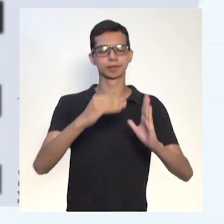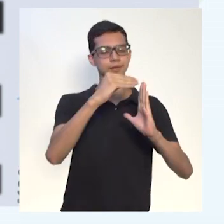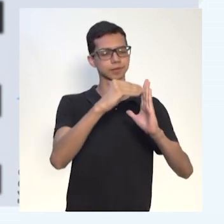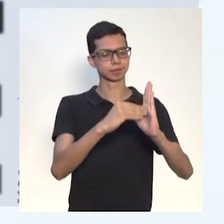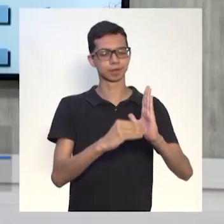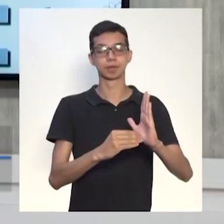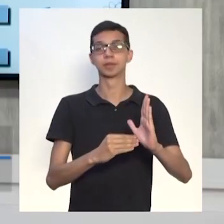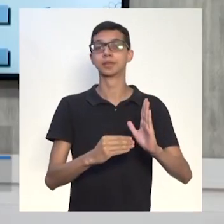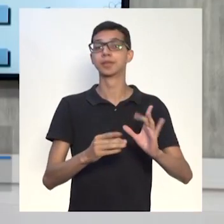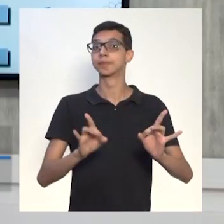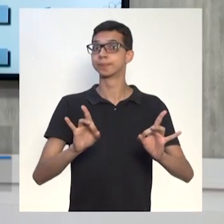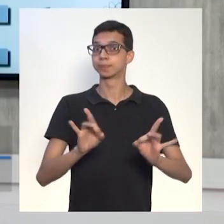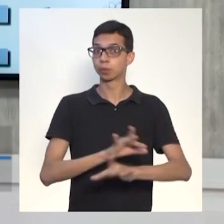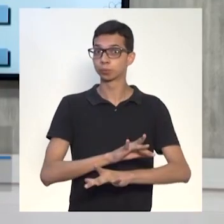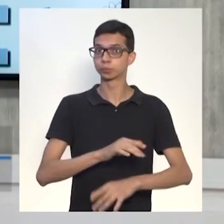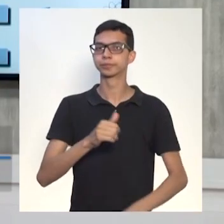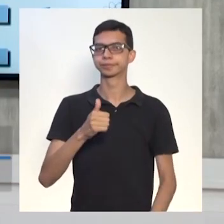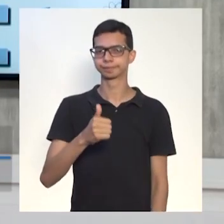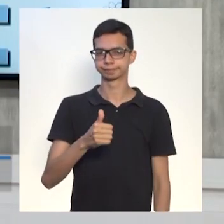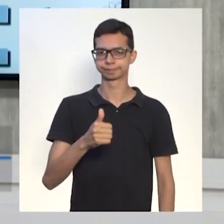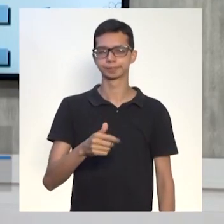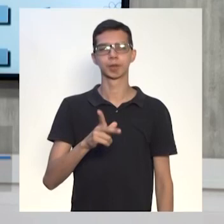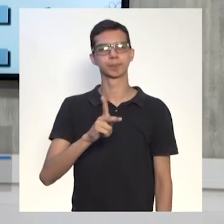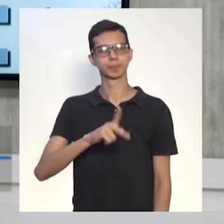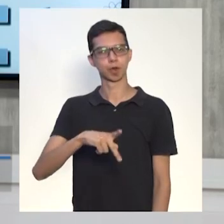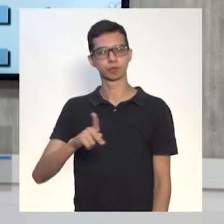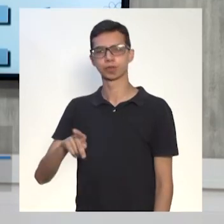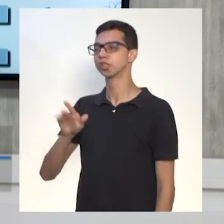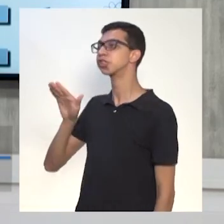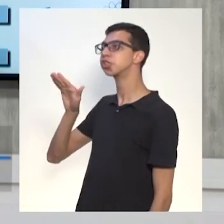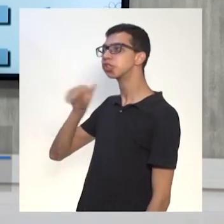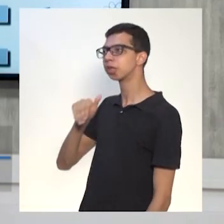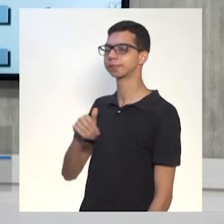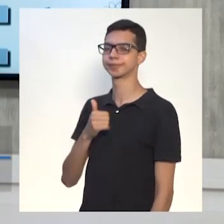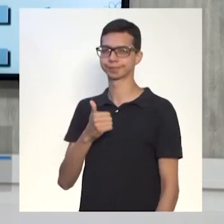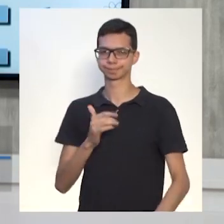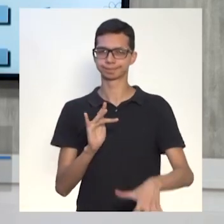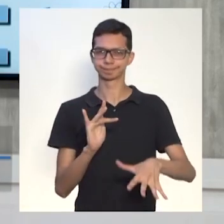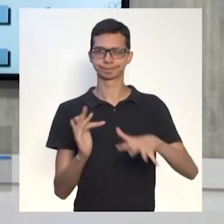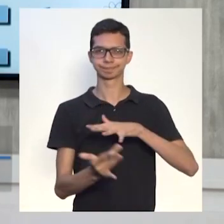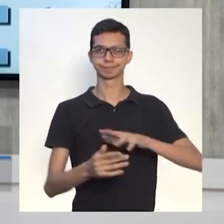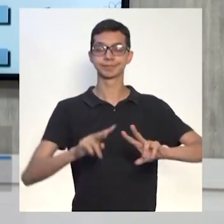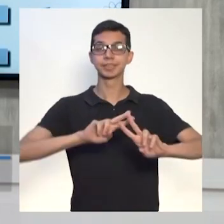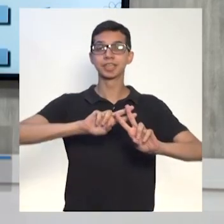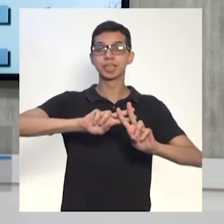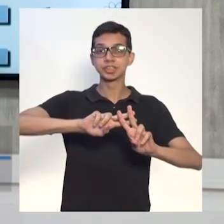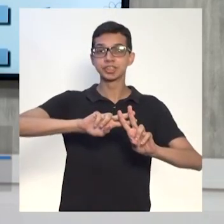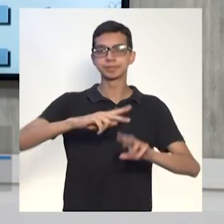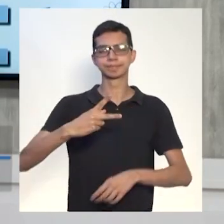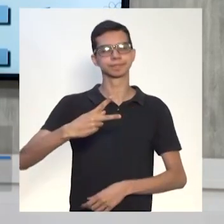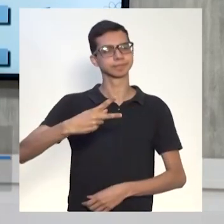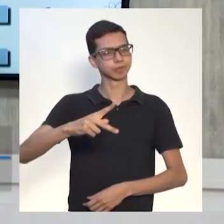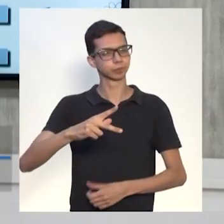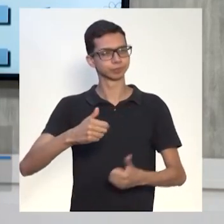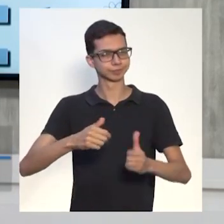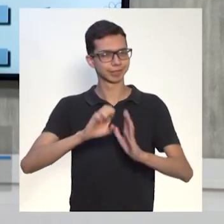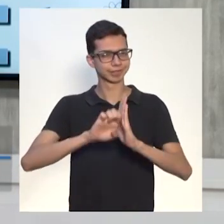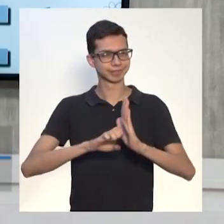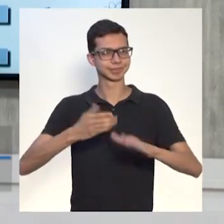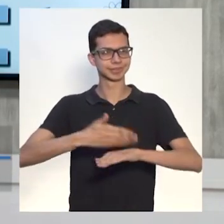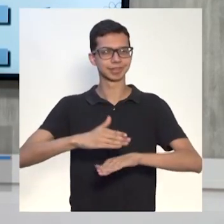exercício, me chama aí, me marca no seu exercício, me marca, ficou ótimo.